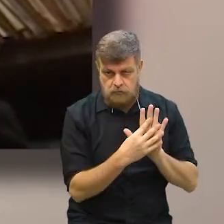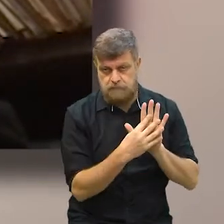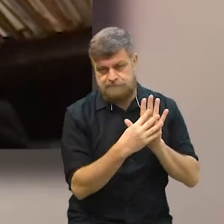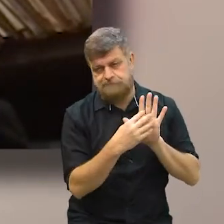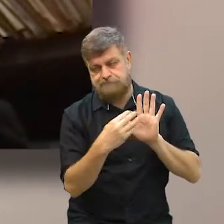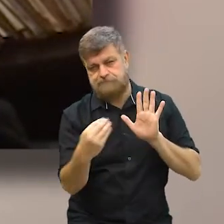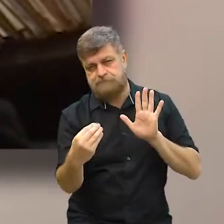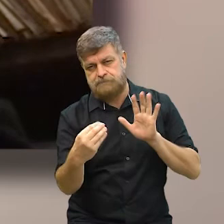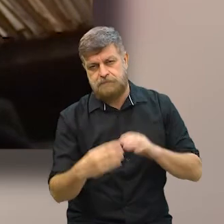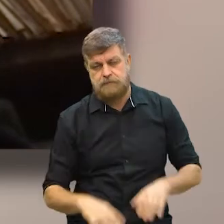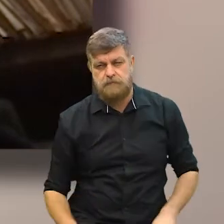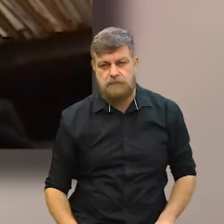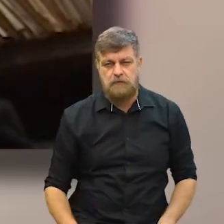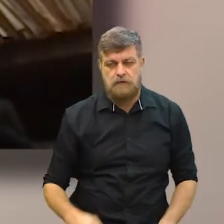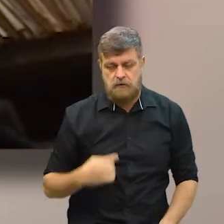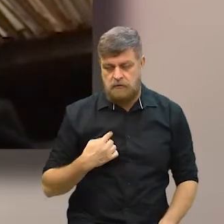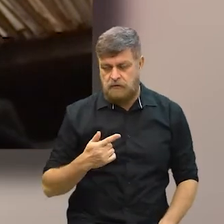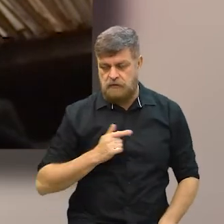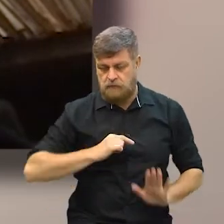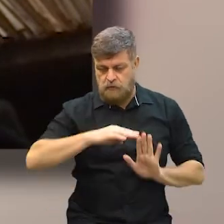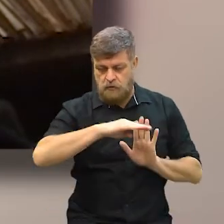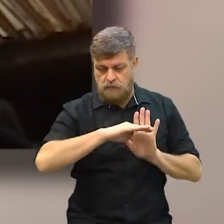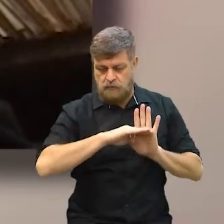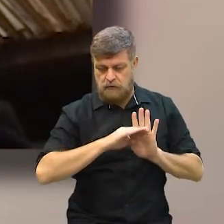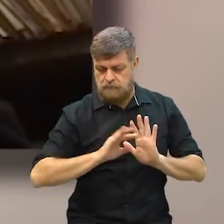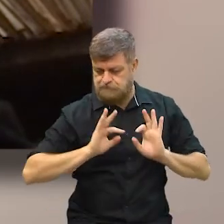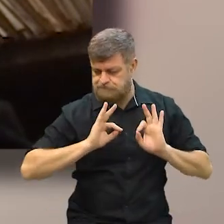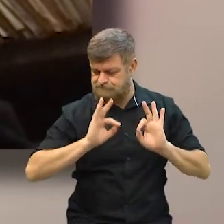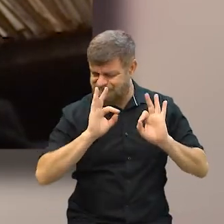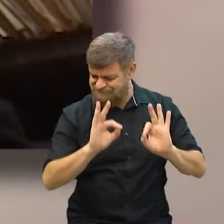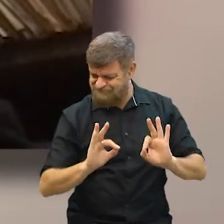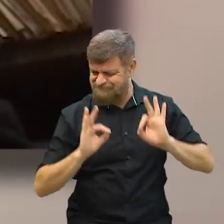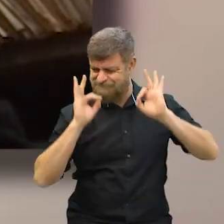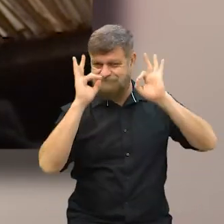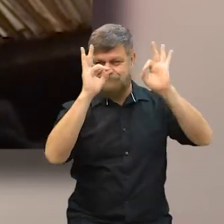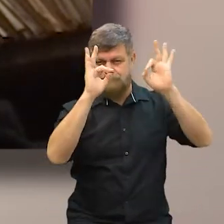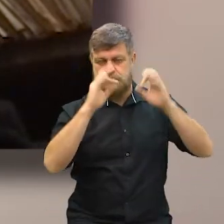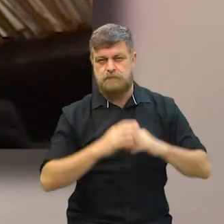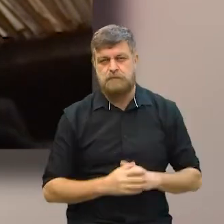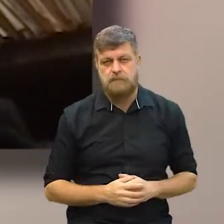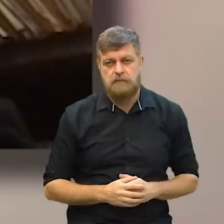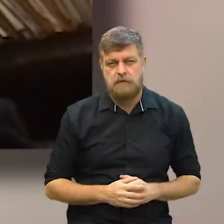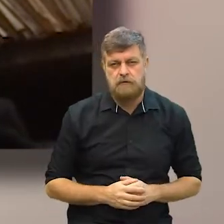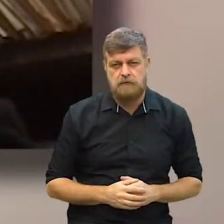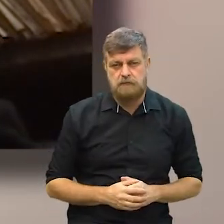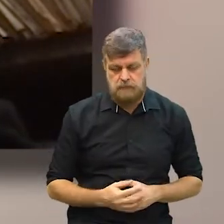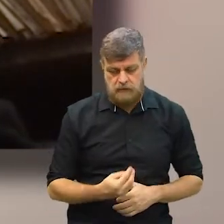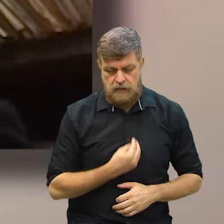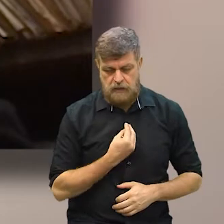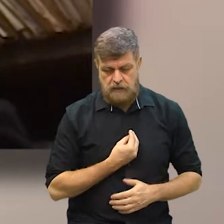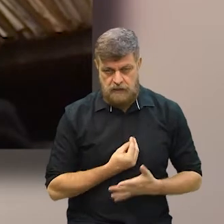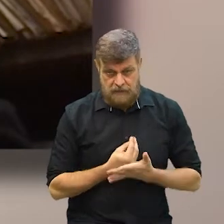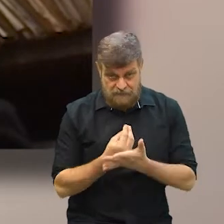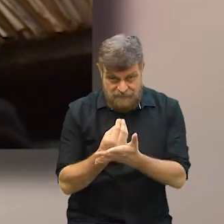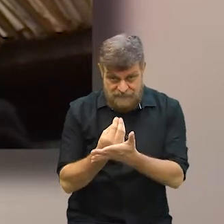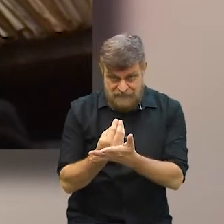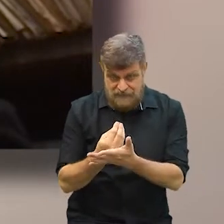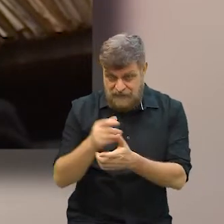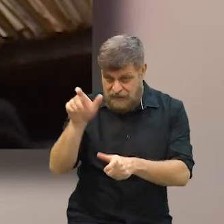mundo. Então, nós temos um programa de sucesso. Então, a vida